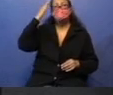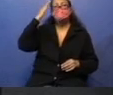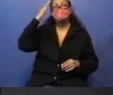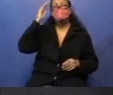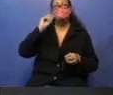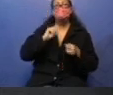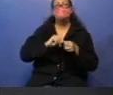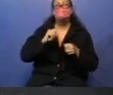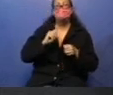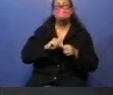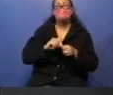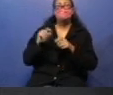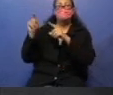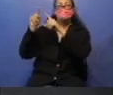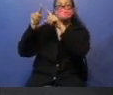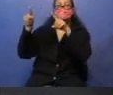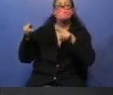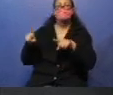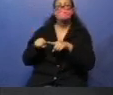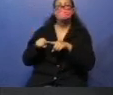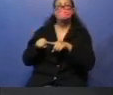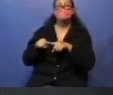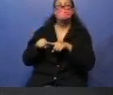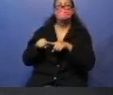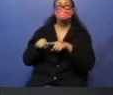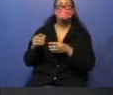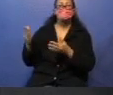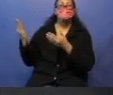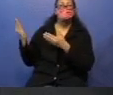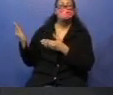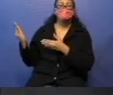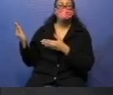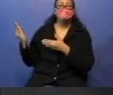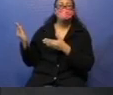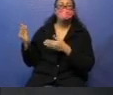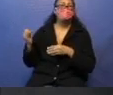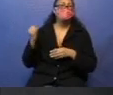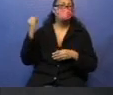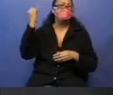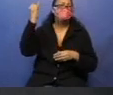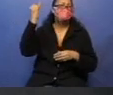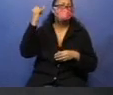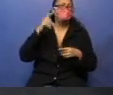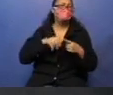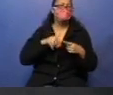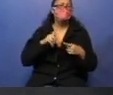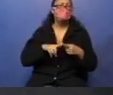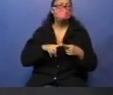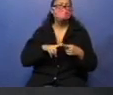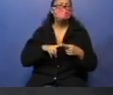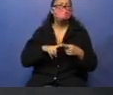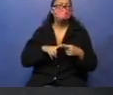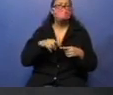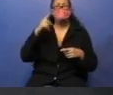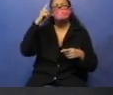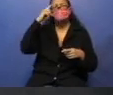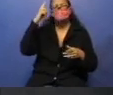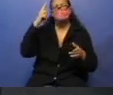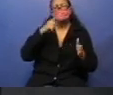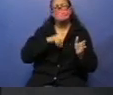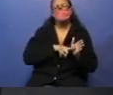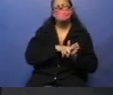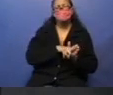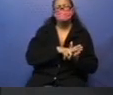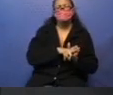feito o cartaz, essa informação é importante para quê? Analise bem